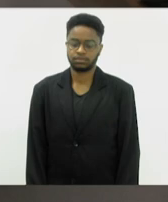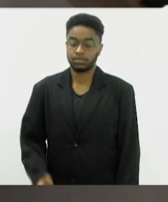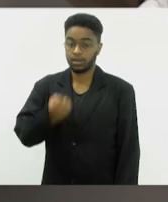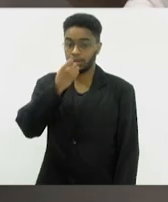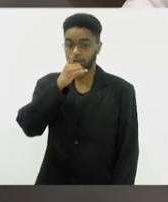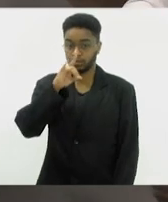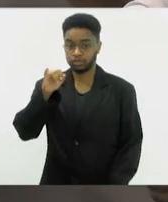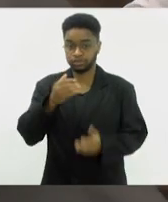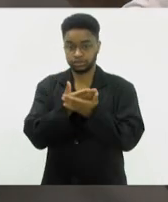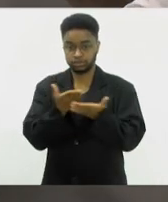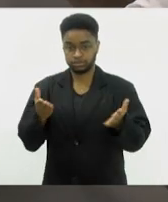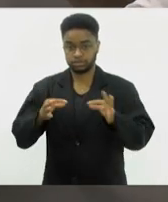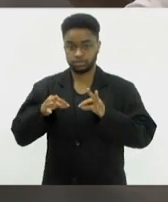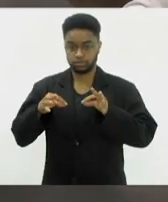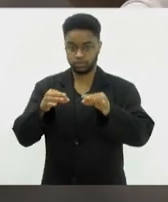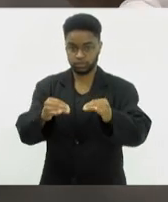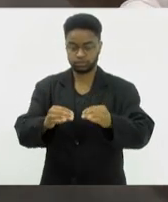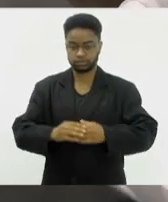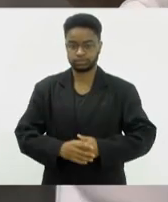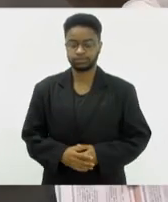Bom dia a todas e todos.